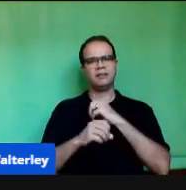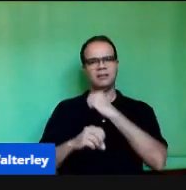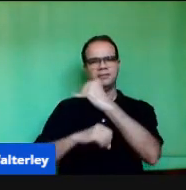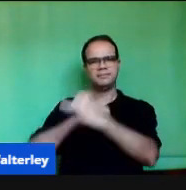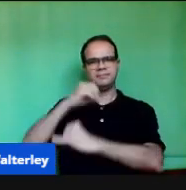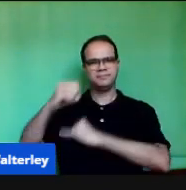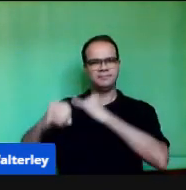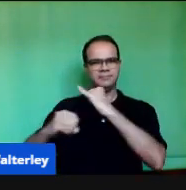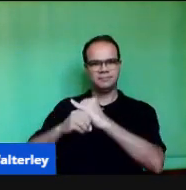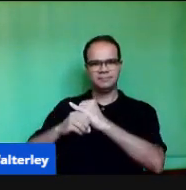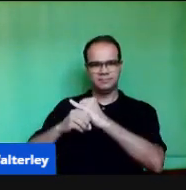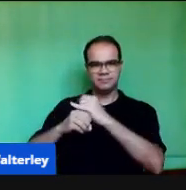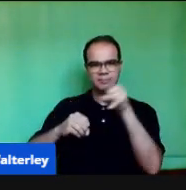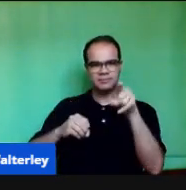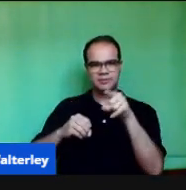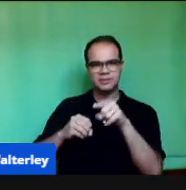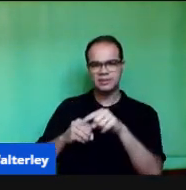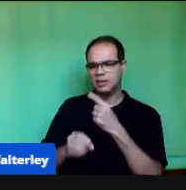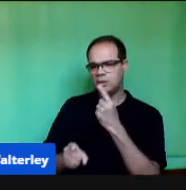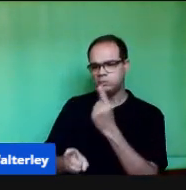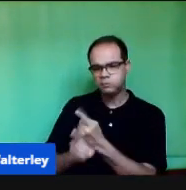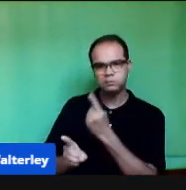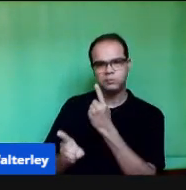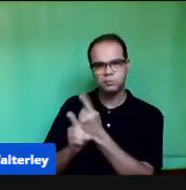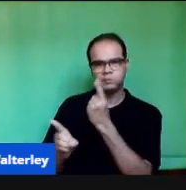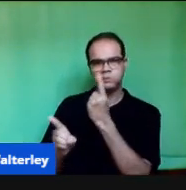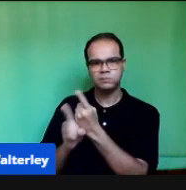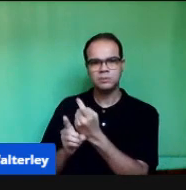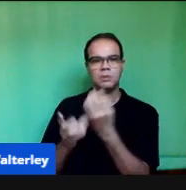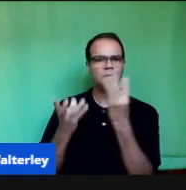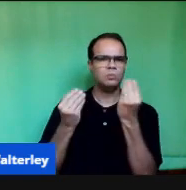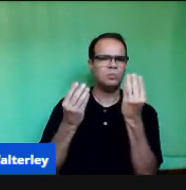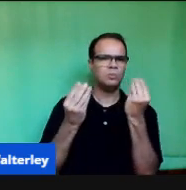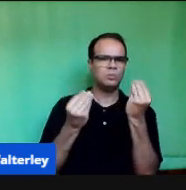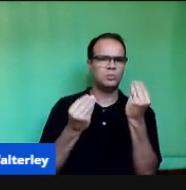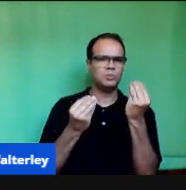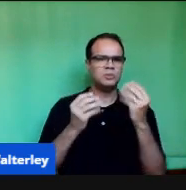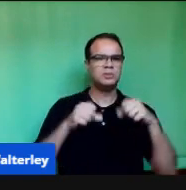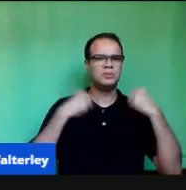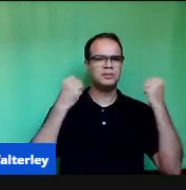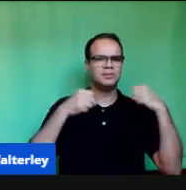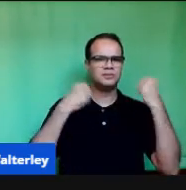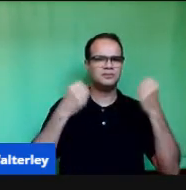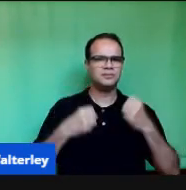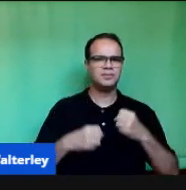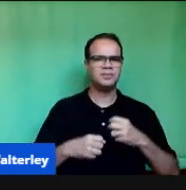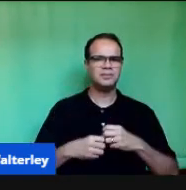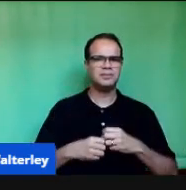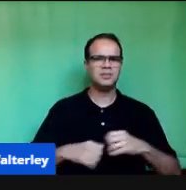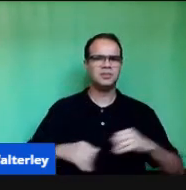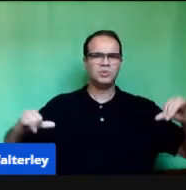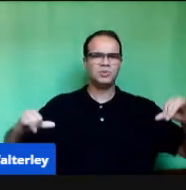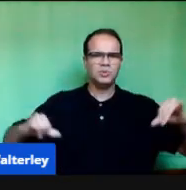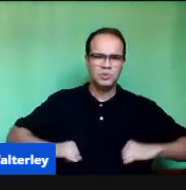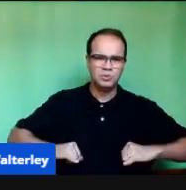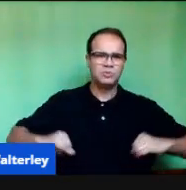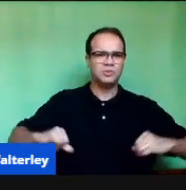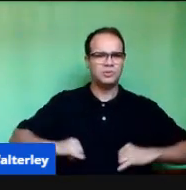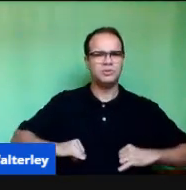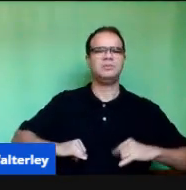falando um pouco sobre o sofrimento que a população LGBT tem na aula de educação física, de como isso